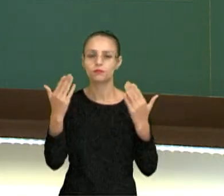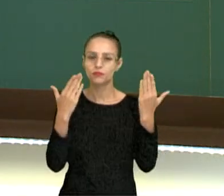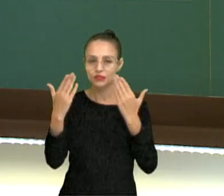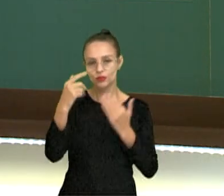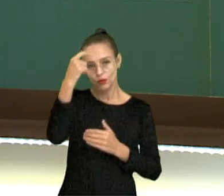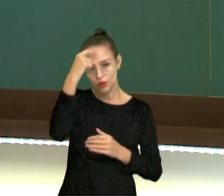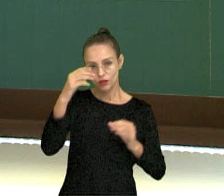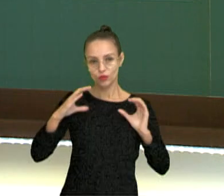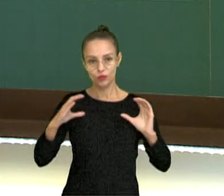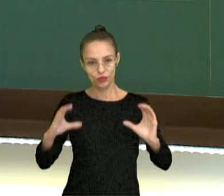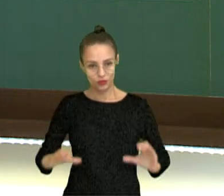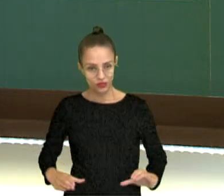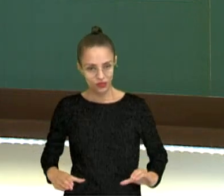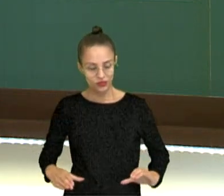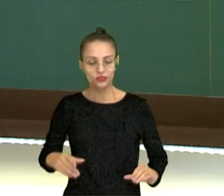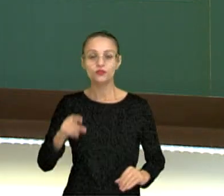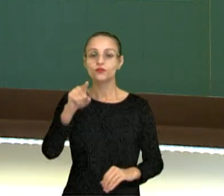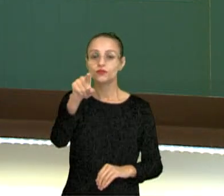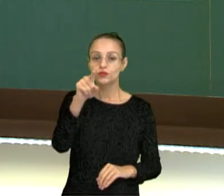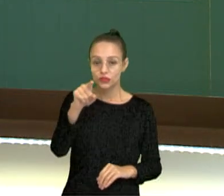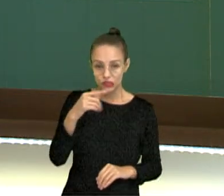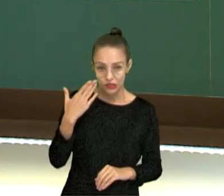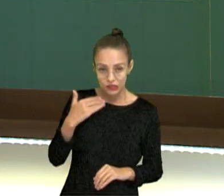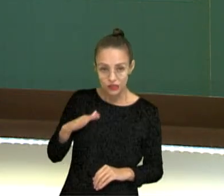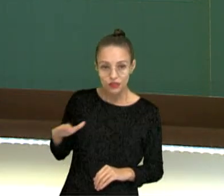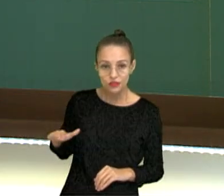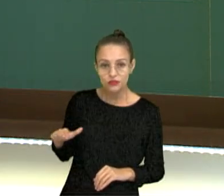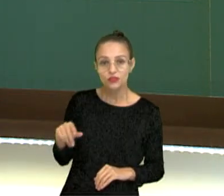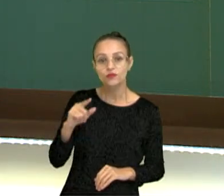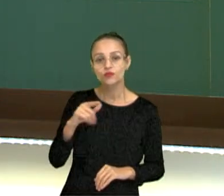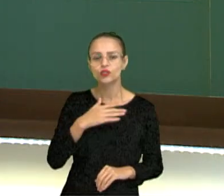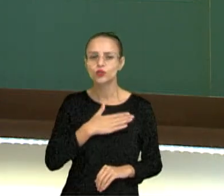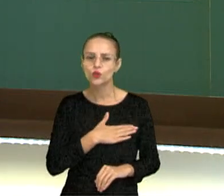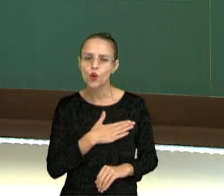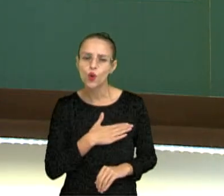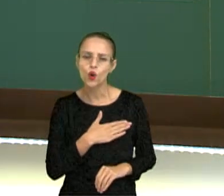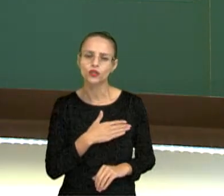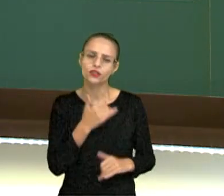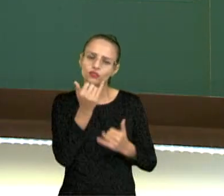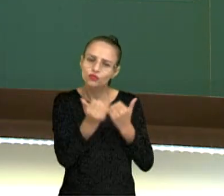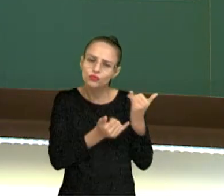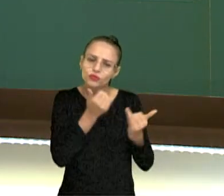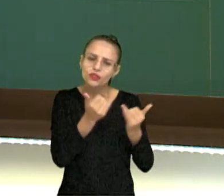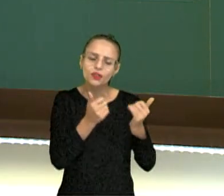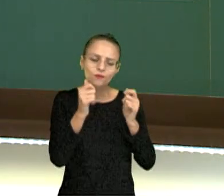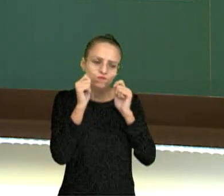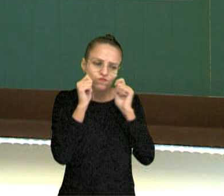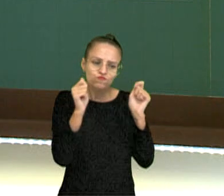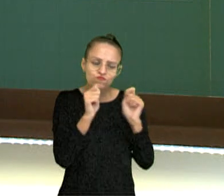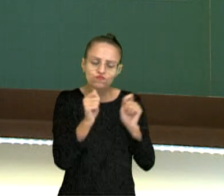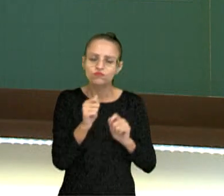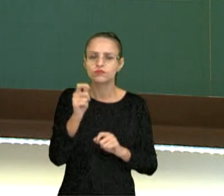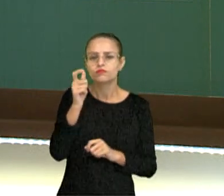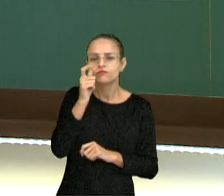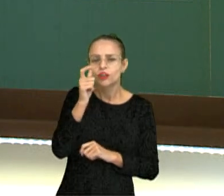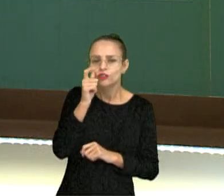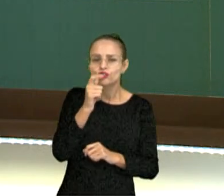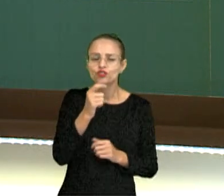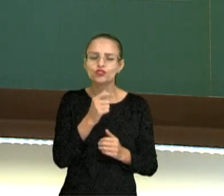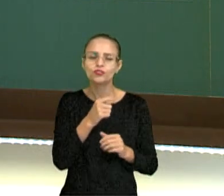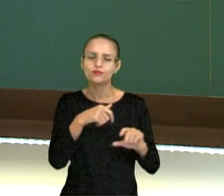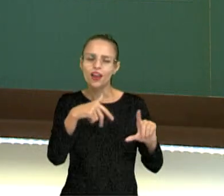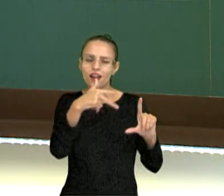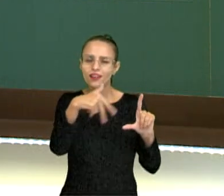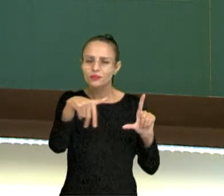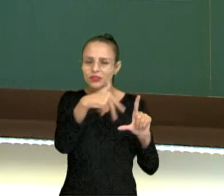psicológicas e comportamentais. Quando você é criança, você gosta do bichinho de pelúcia, você gosta de assistir um certo